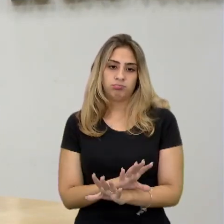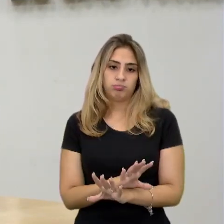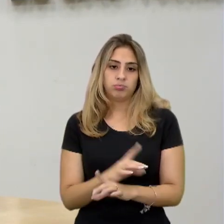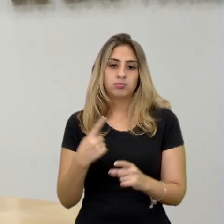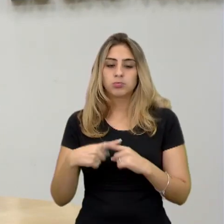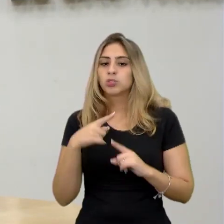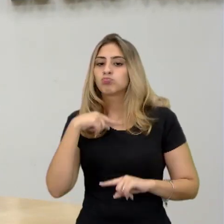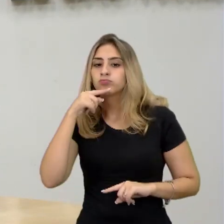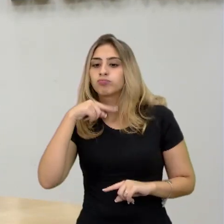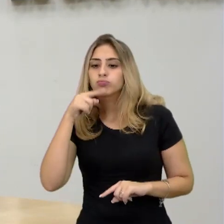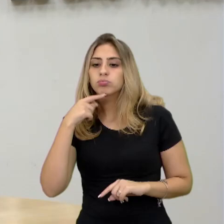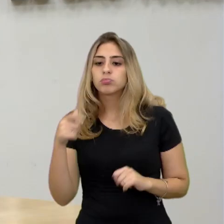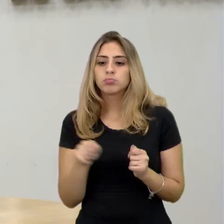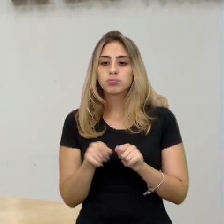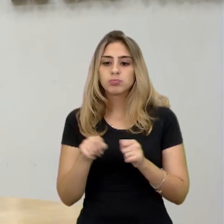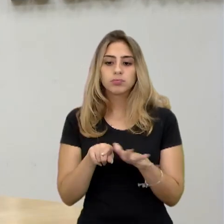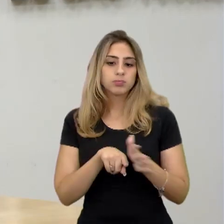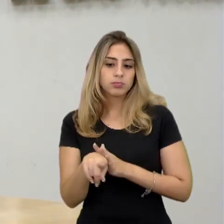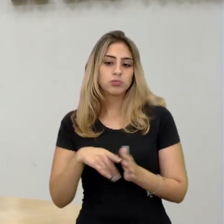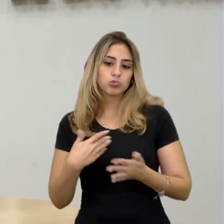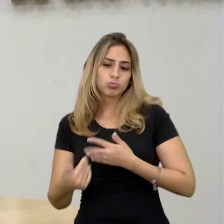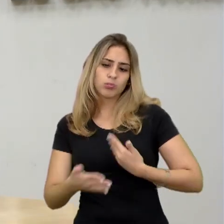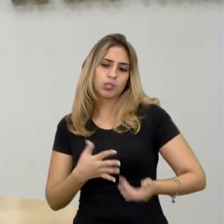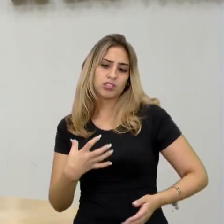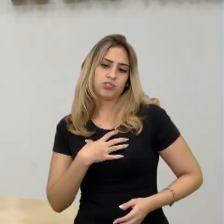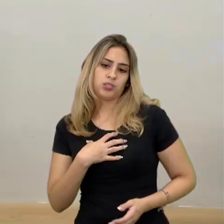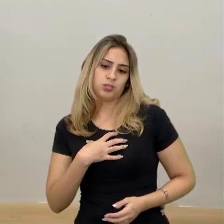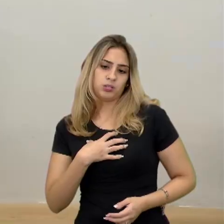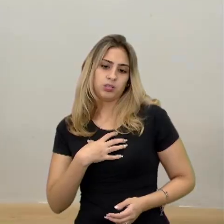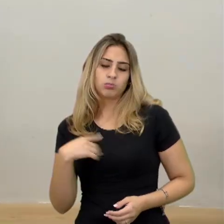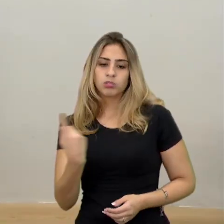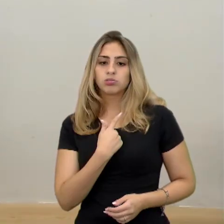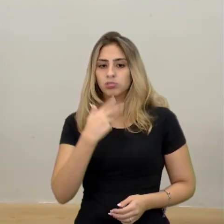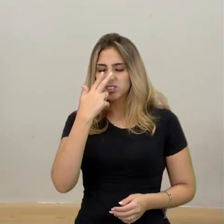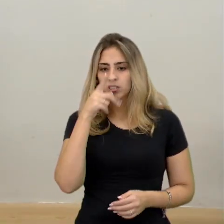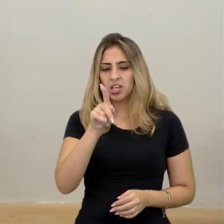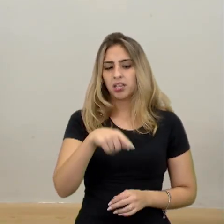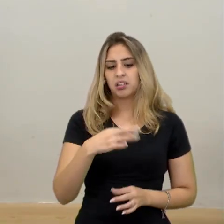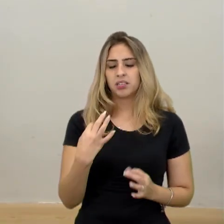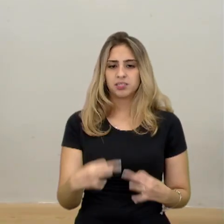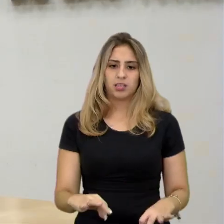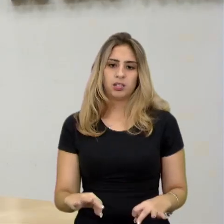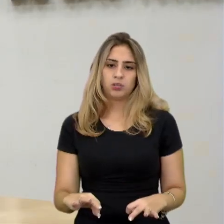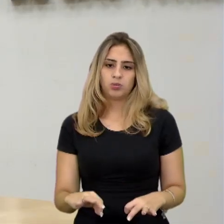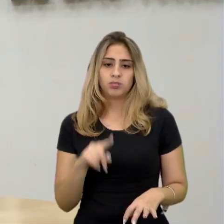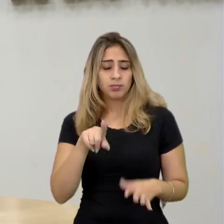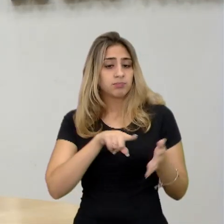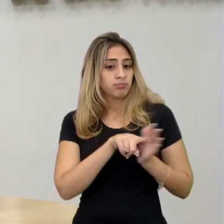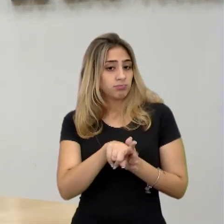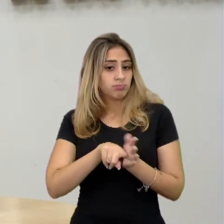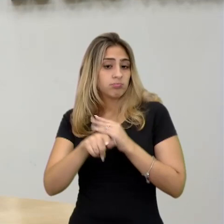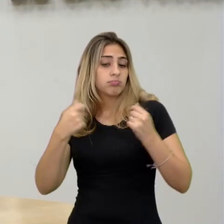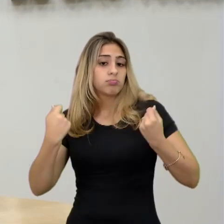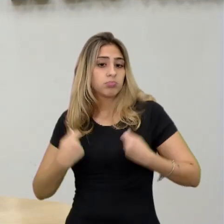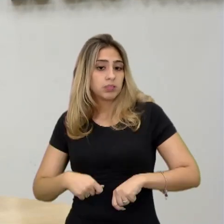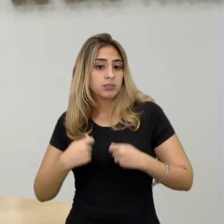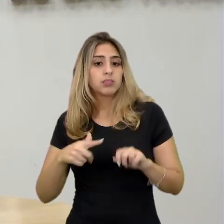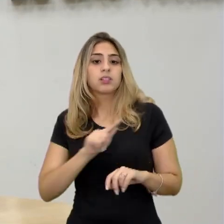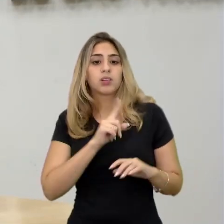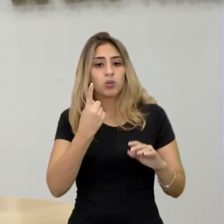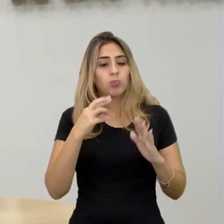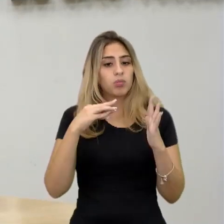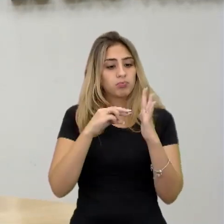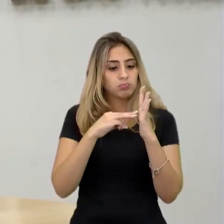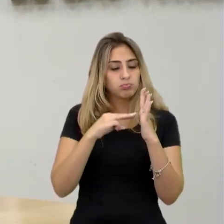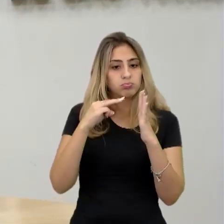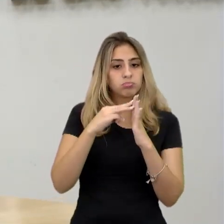Porque não adianta a gente fazer uma pesquisa de qualquer jeito e a gente achar que aquilo está correto. Essa pesquisa ela precisa ter uma